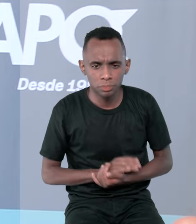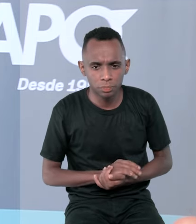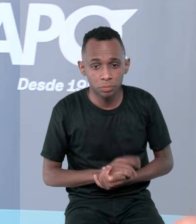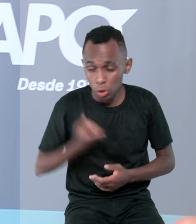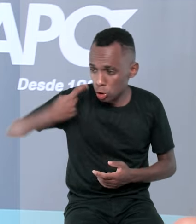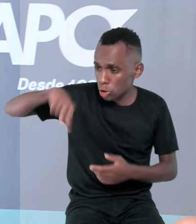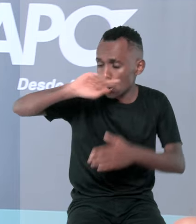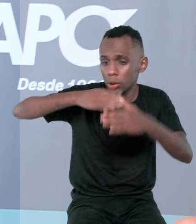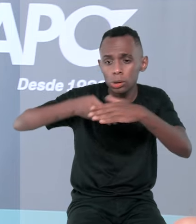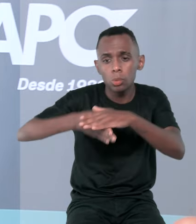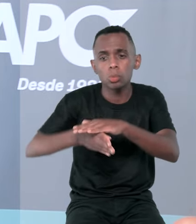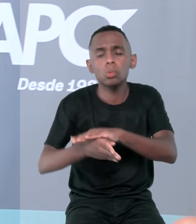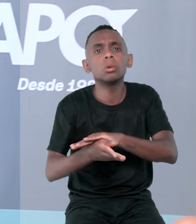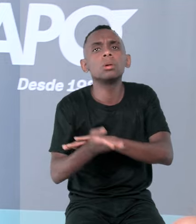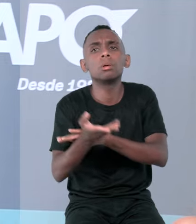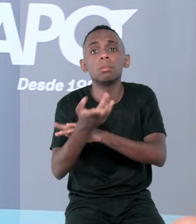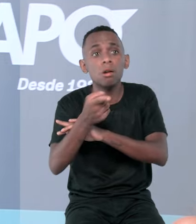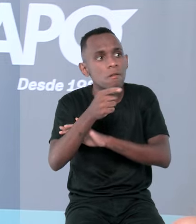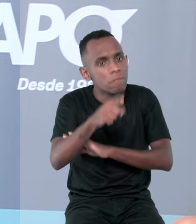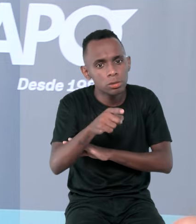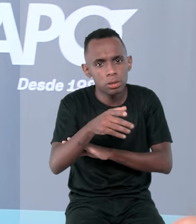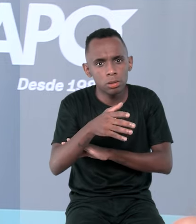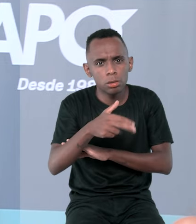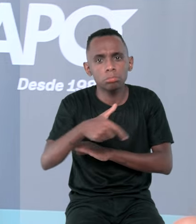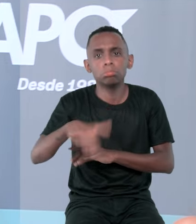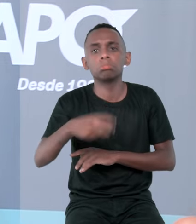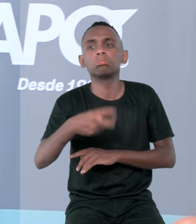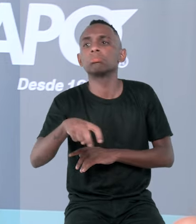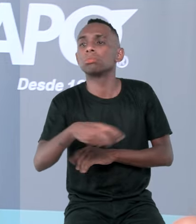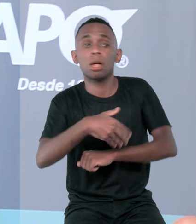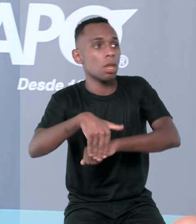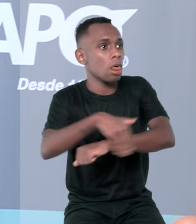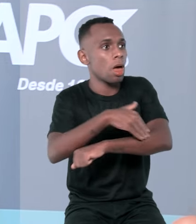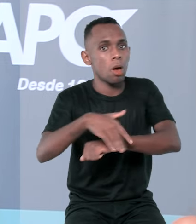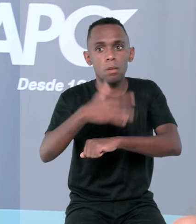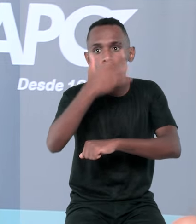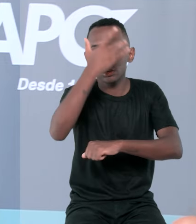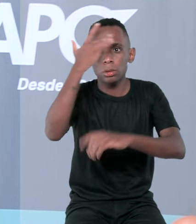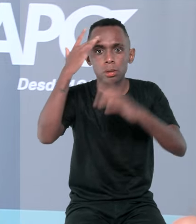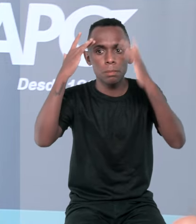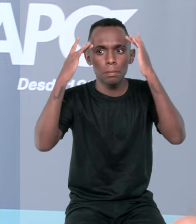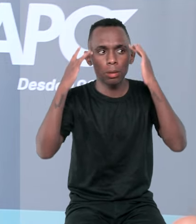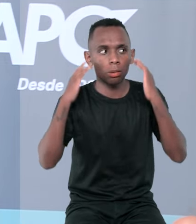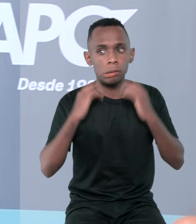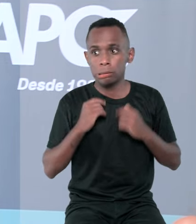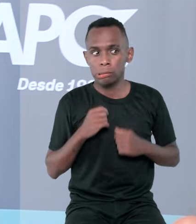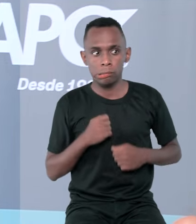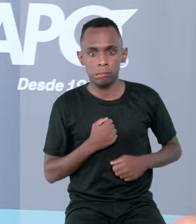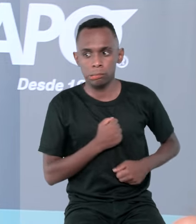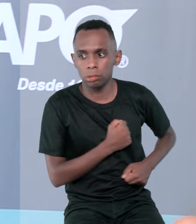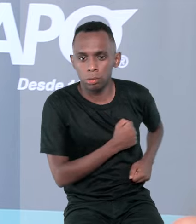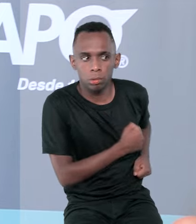A gente se acostuma quando você caminha na rua e as pessoas recolhem as bolsas